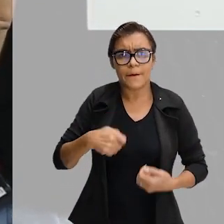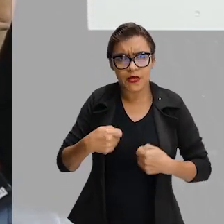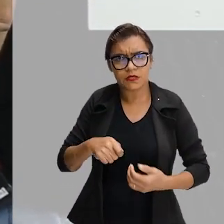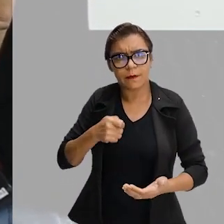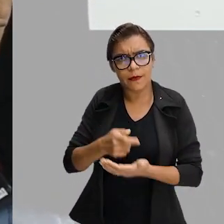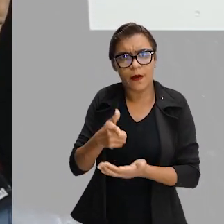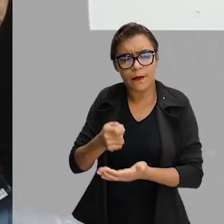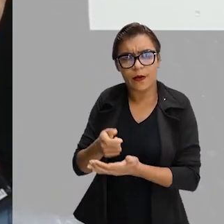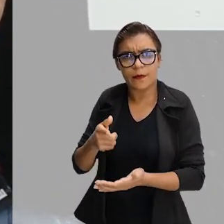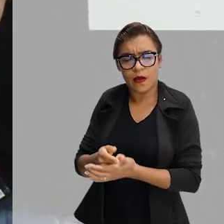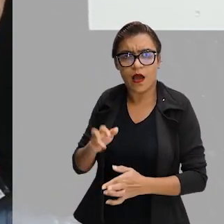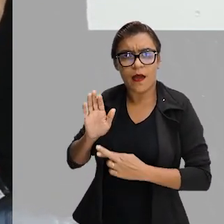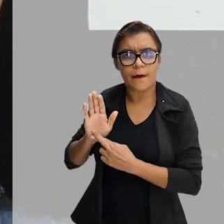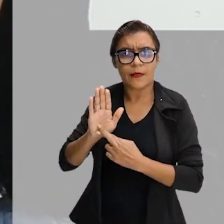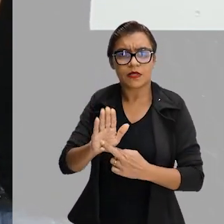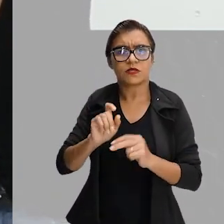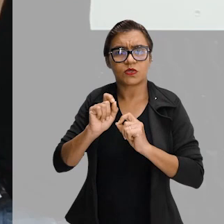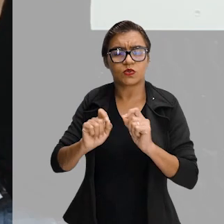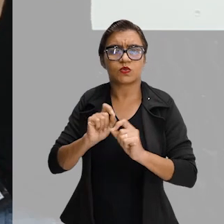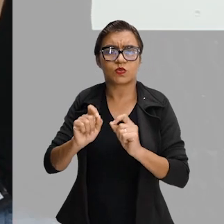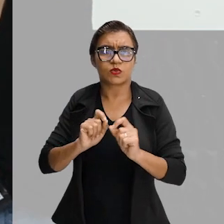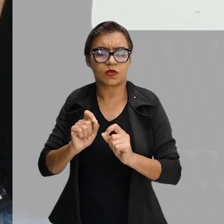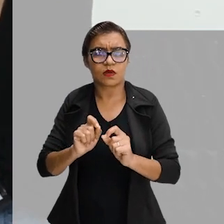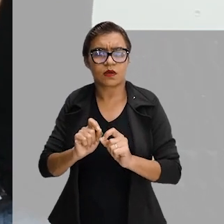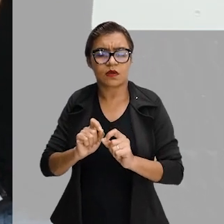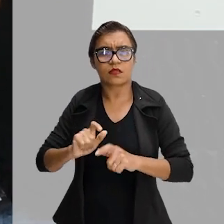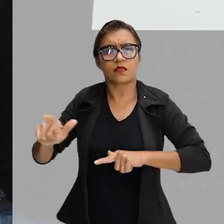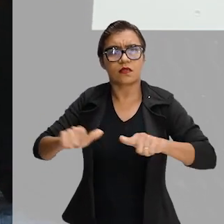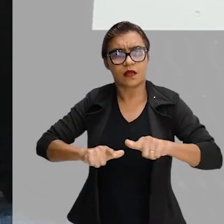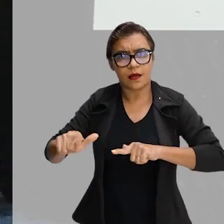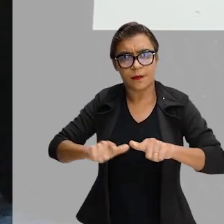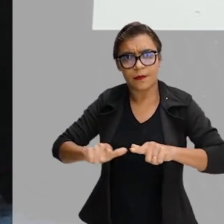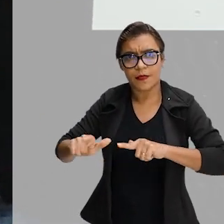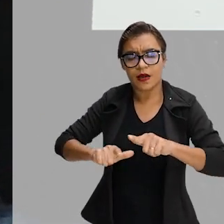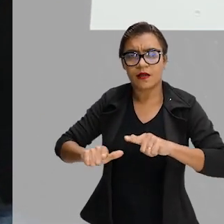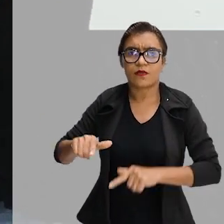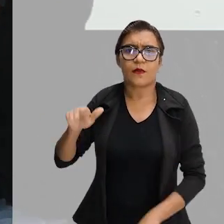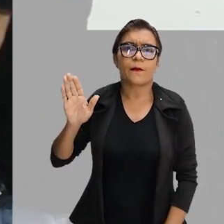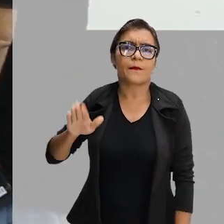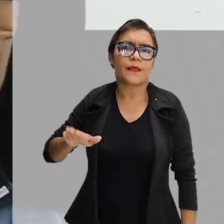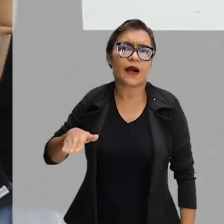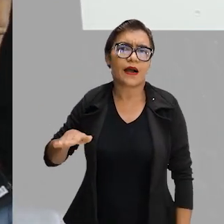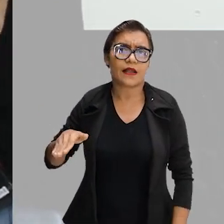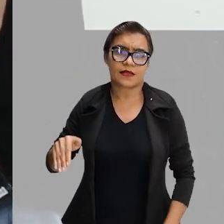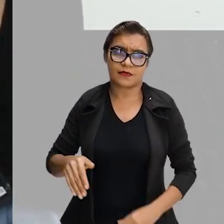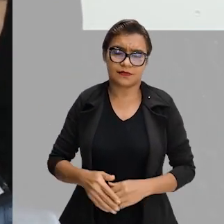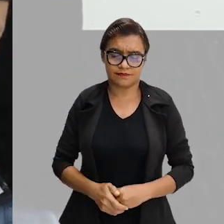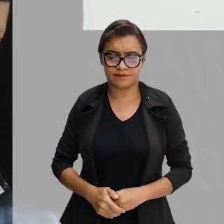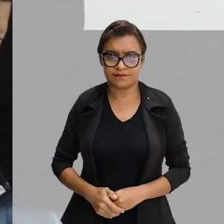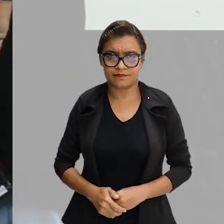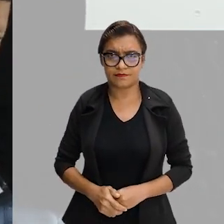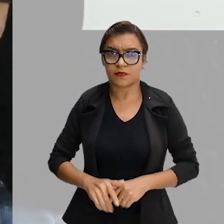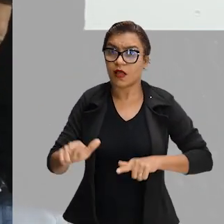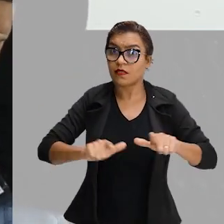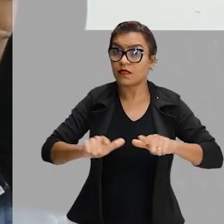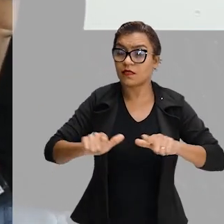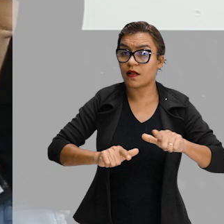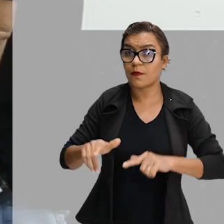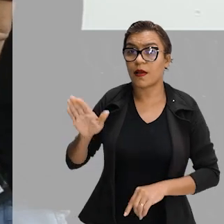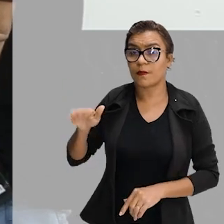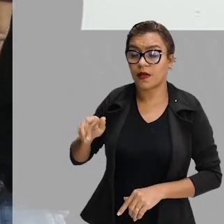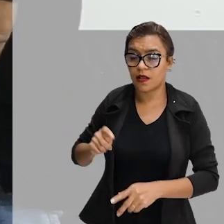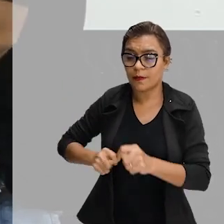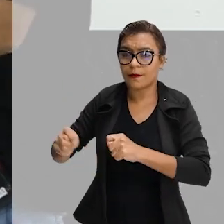representam para a gente uma grande quantidade de mão de obra barata. Olha só, gente, mão de obra barata,